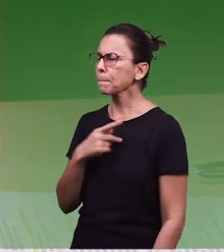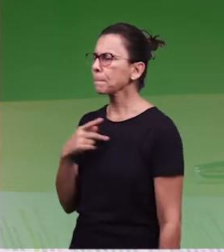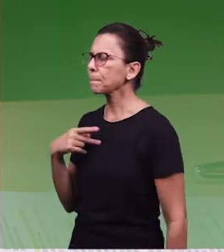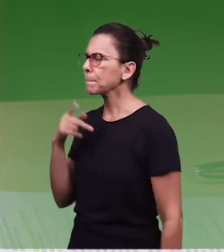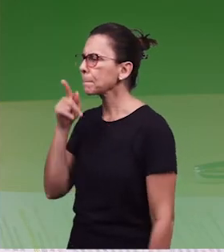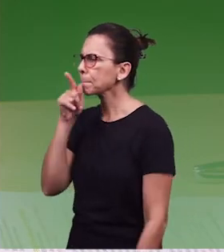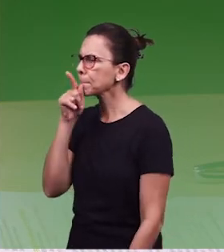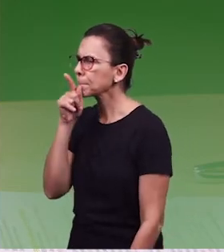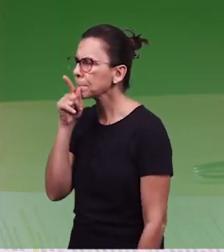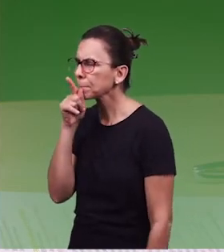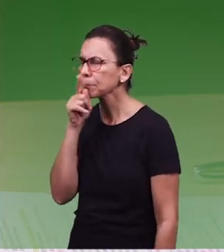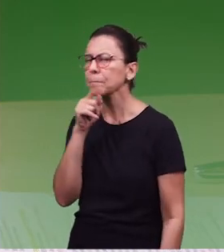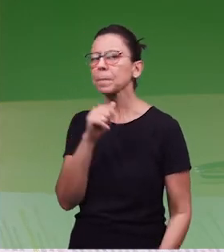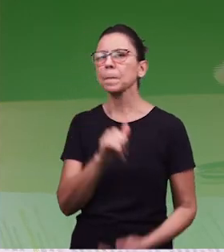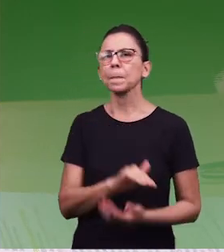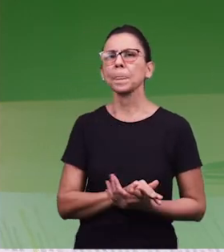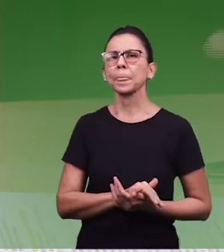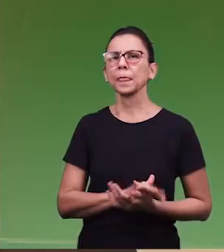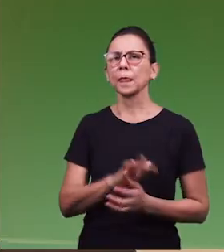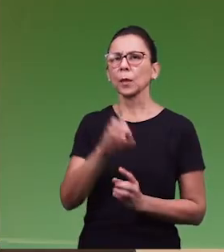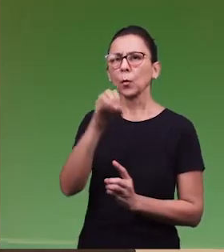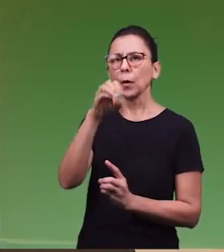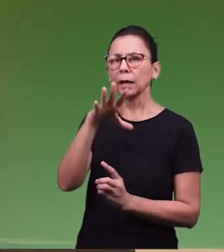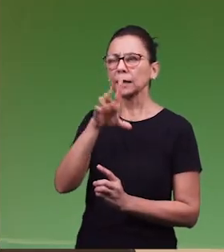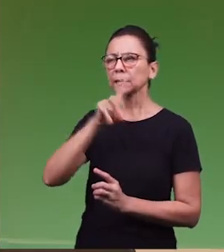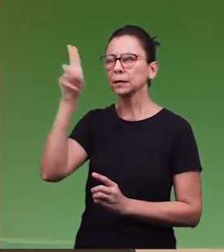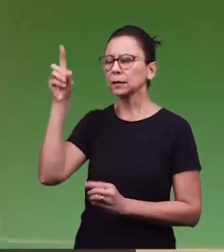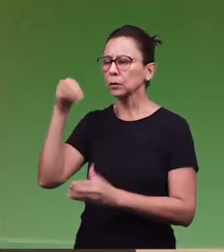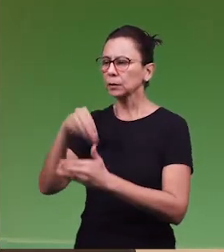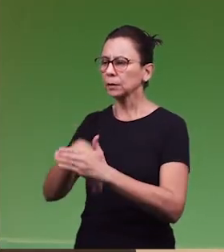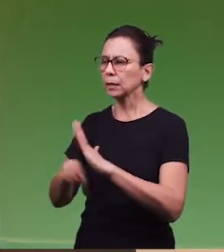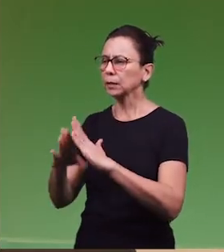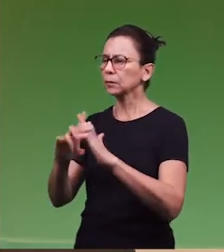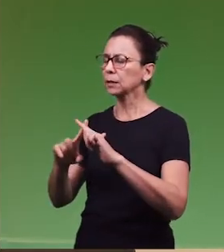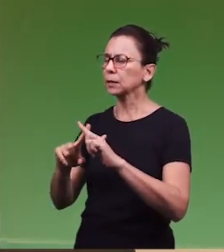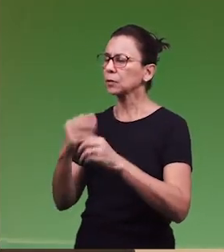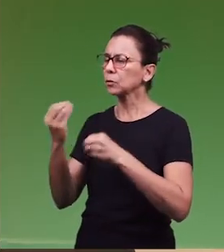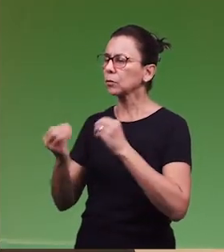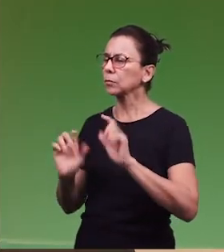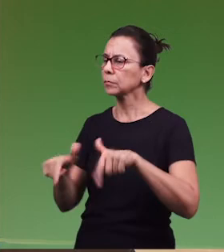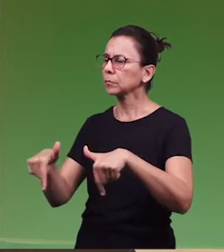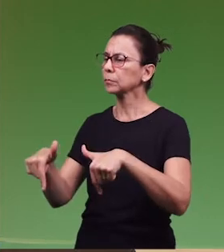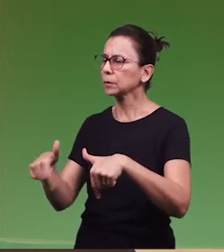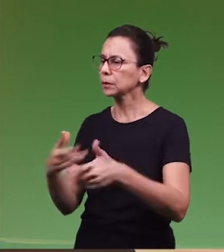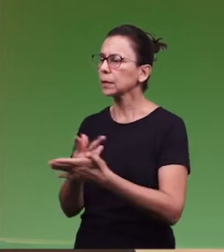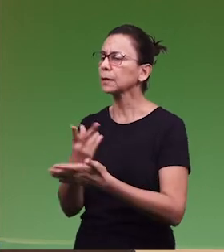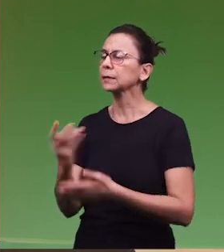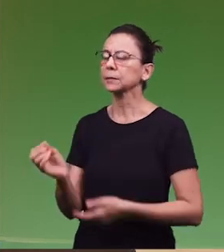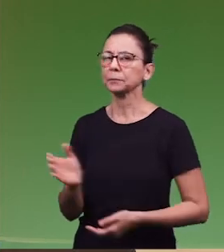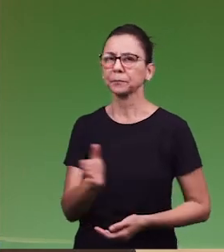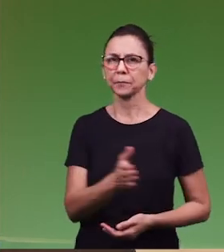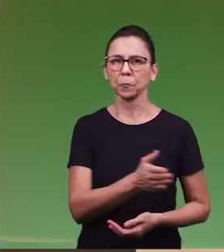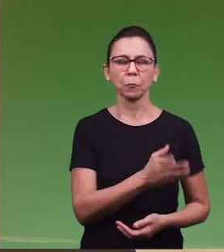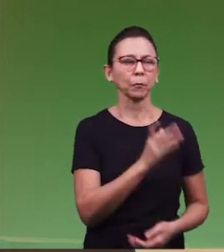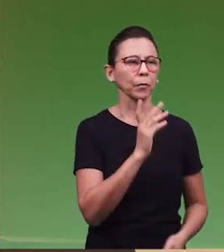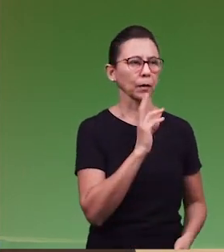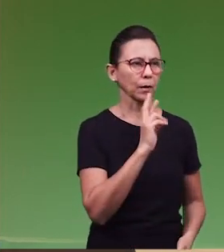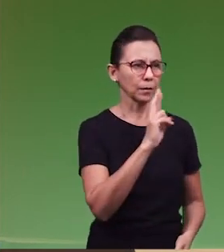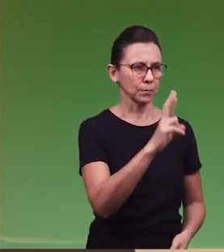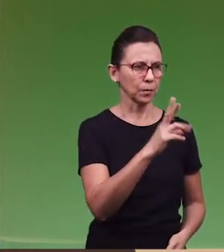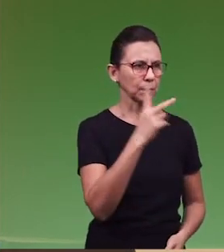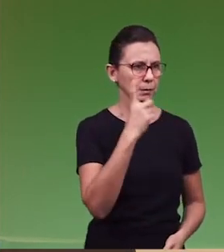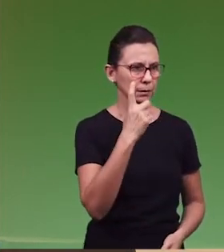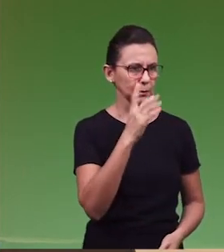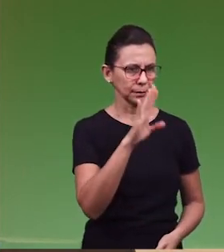de Deus na igreja? Agora vem outra palavra interessante para responder essa pergunta, que essa palavra é